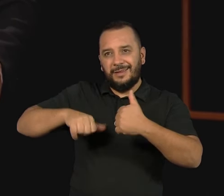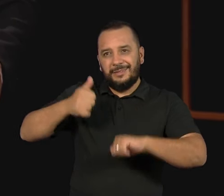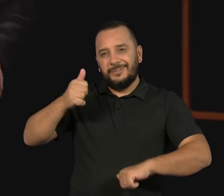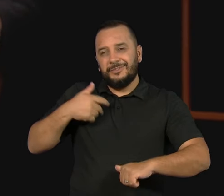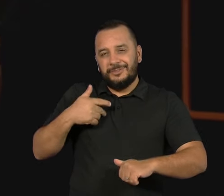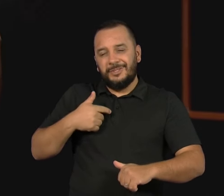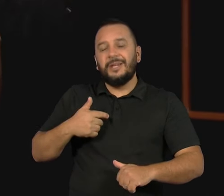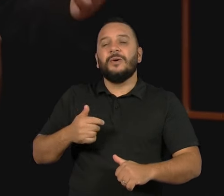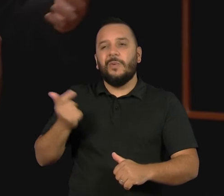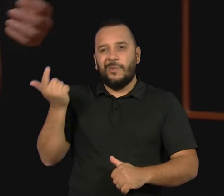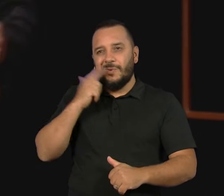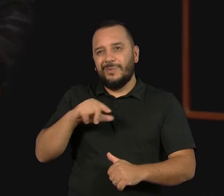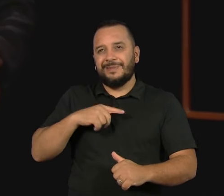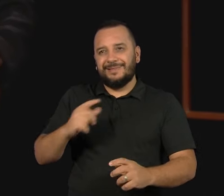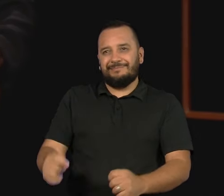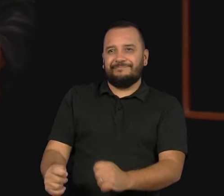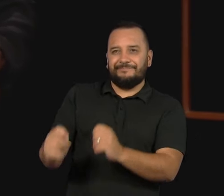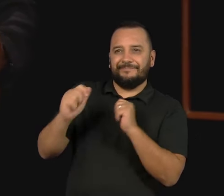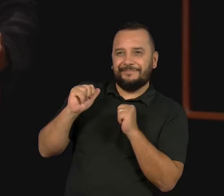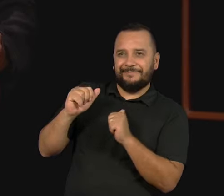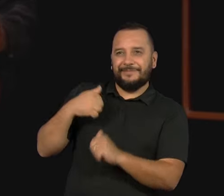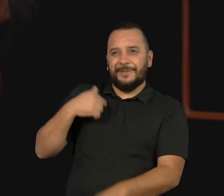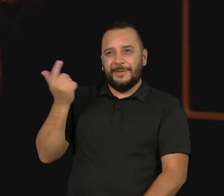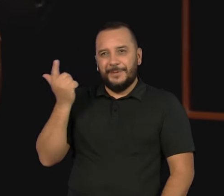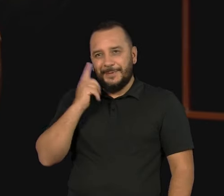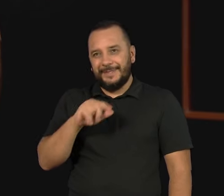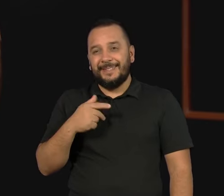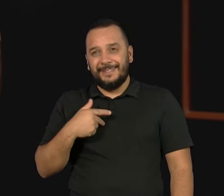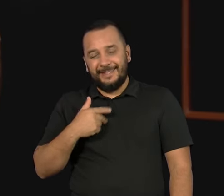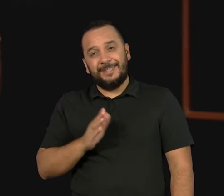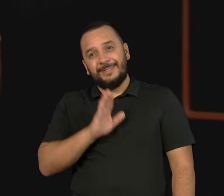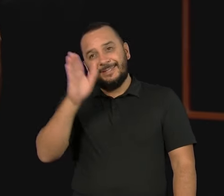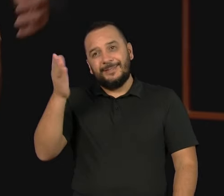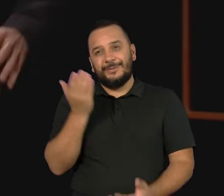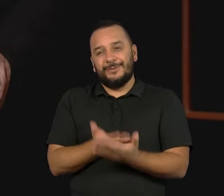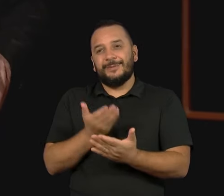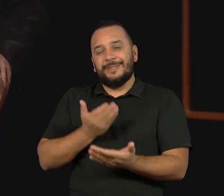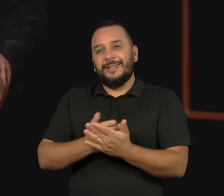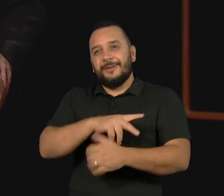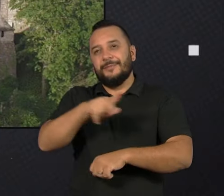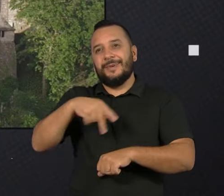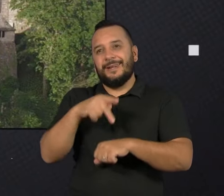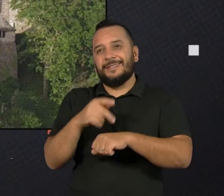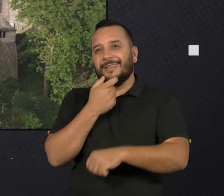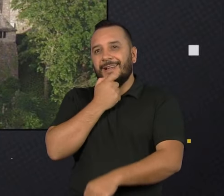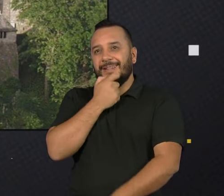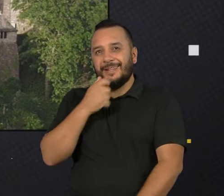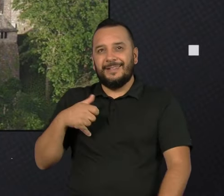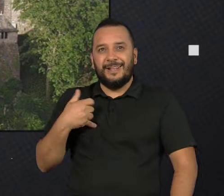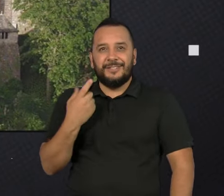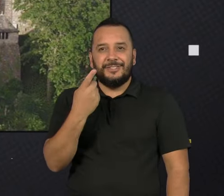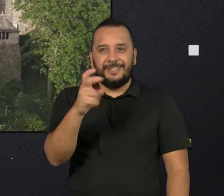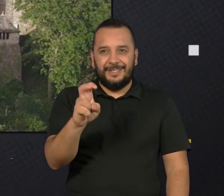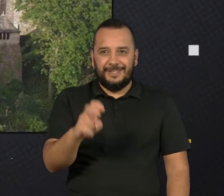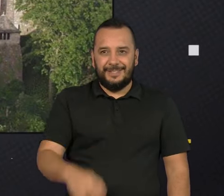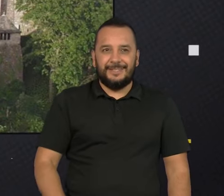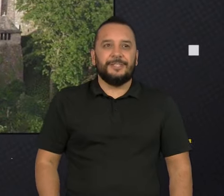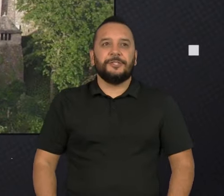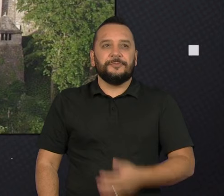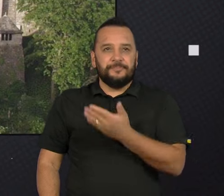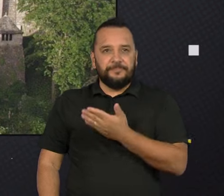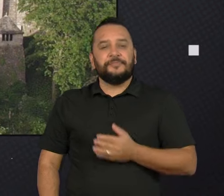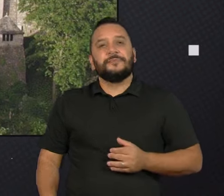de estudos, me permitiram ganhar essa bolsa. Eu fui para a Inglaterra com 15 anos de idade. Era uma